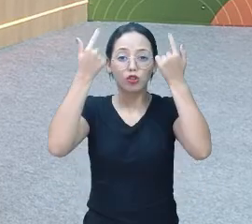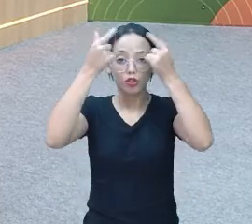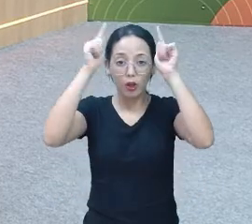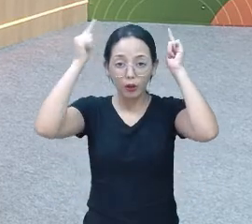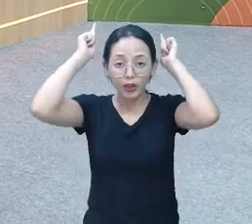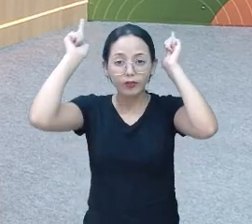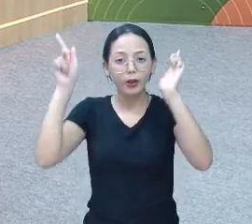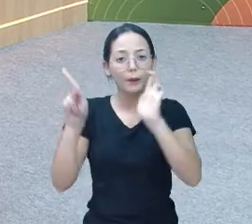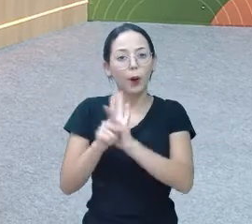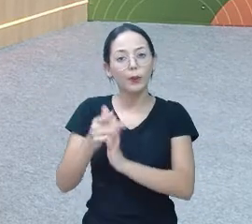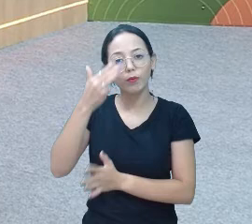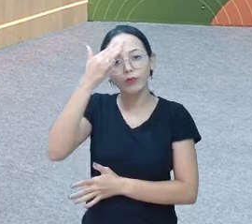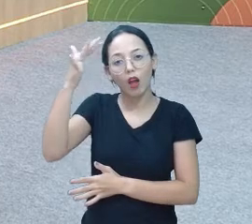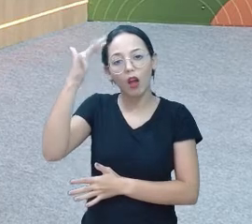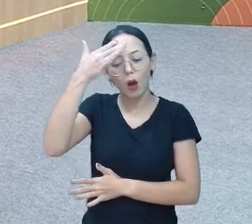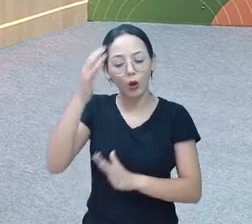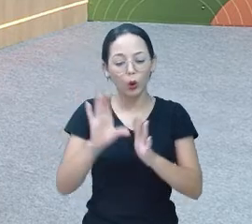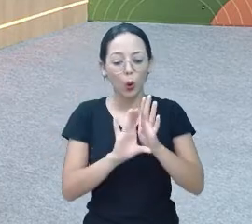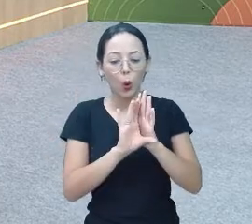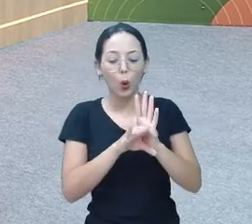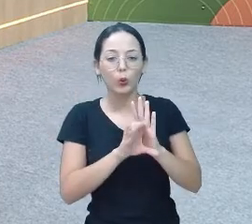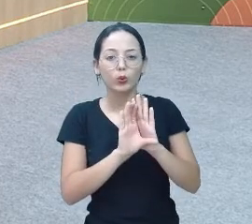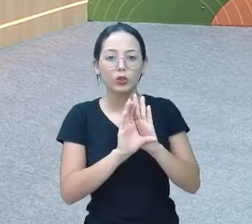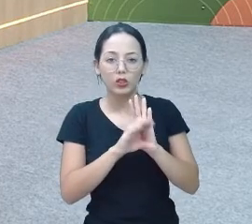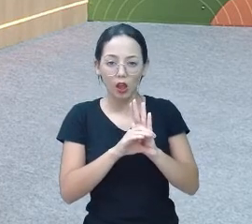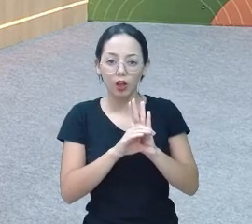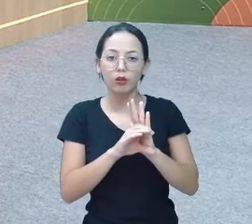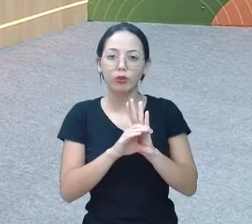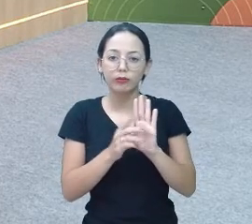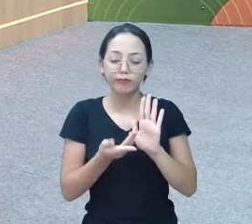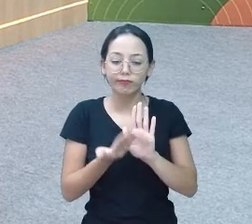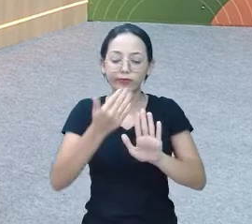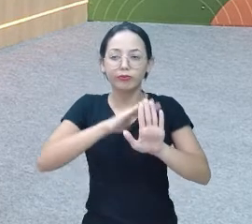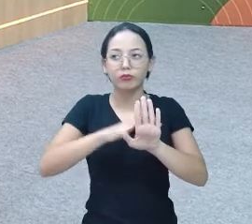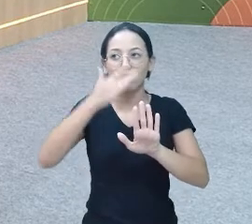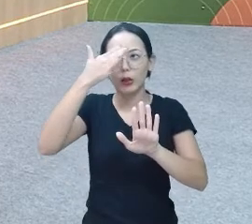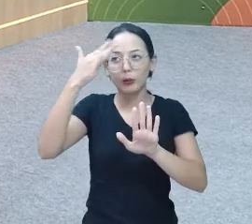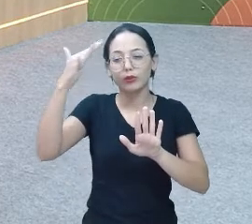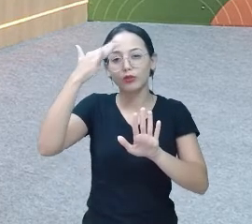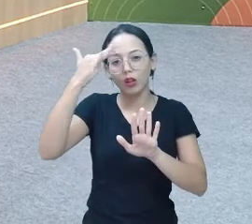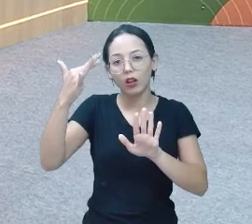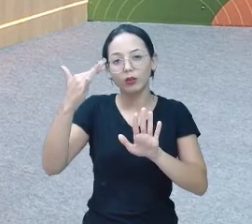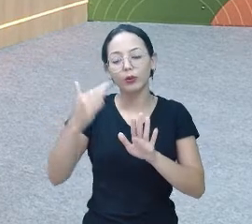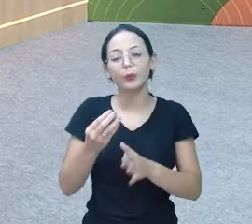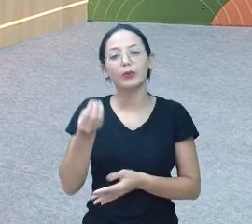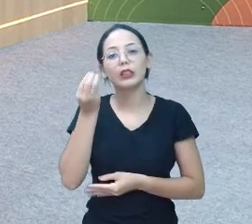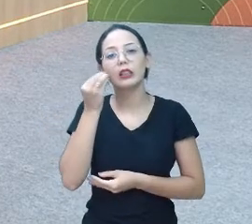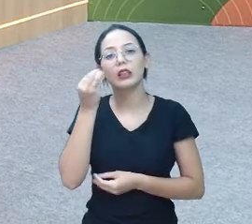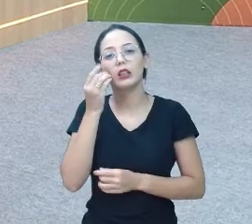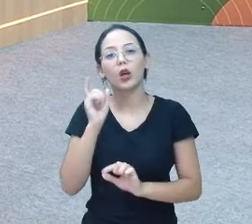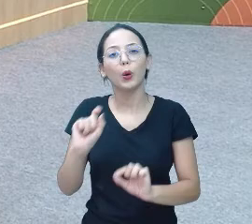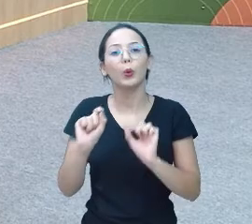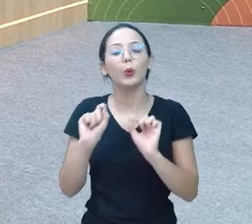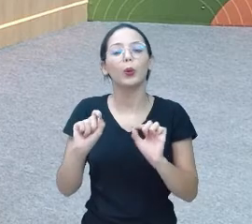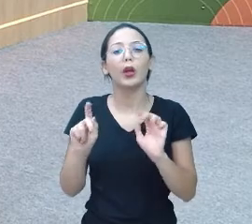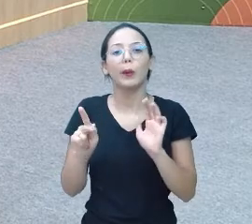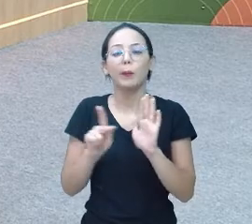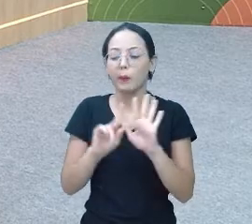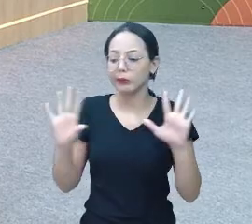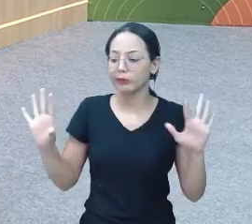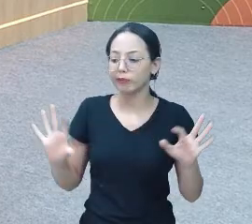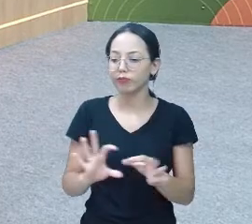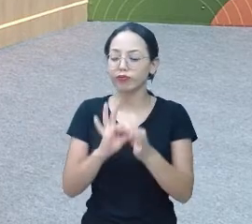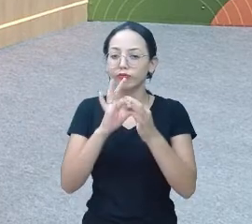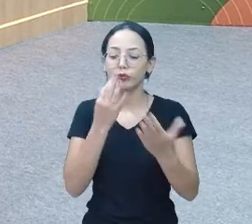mais teórica, de conceitos mais abstratos, tá certo? Ou seja, a gente vai tentar fazer esse paralelo do que